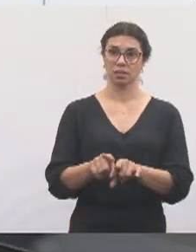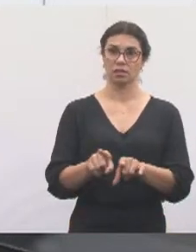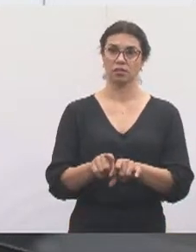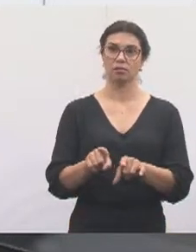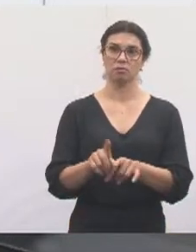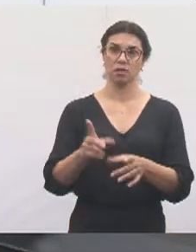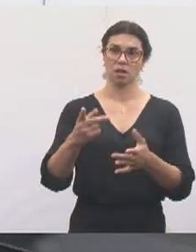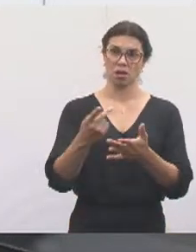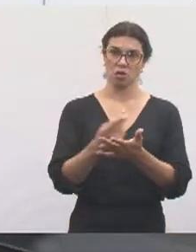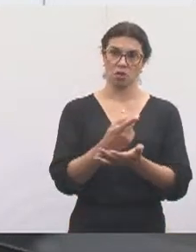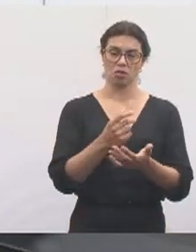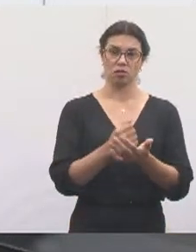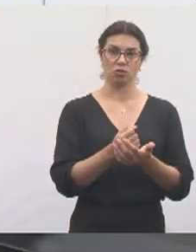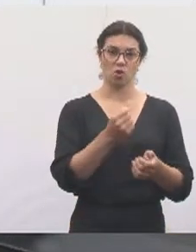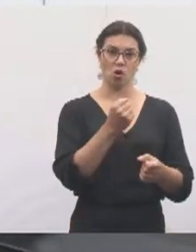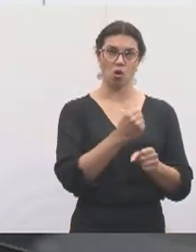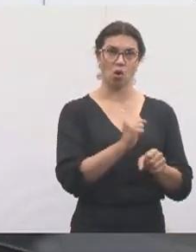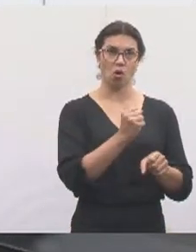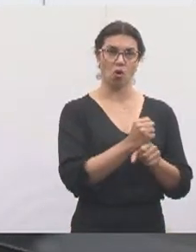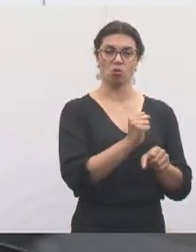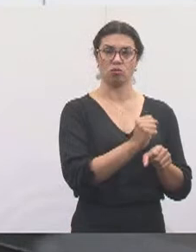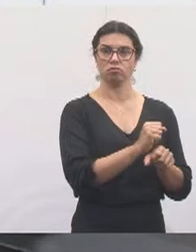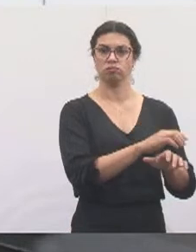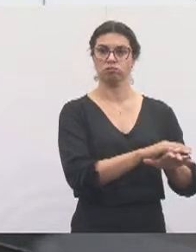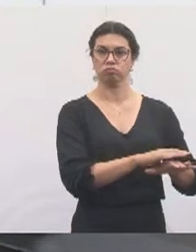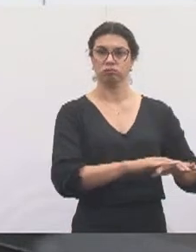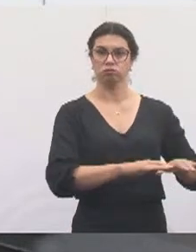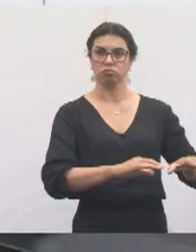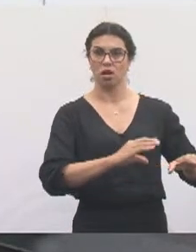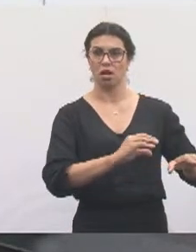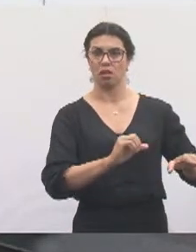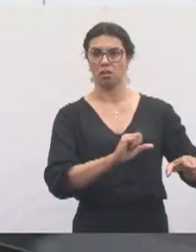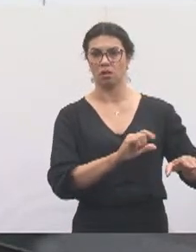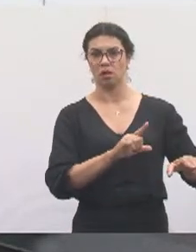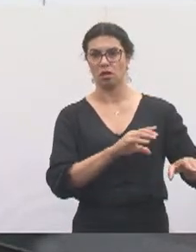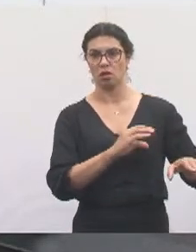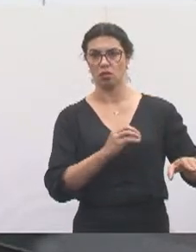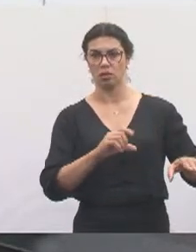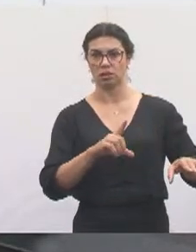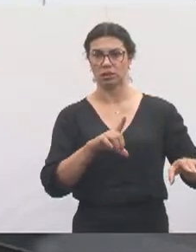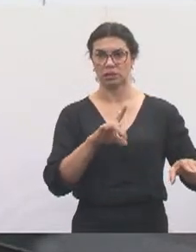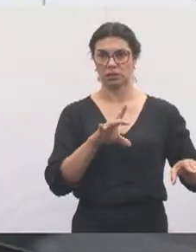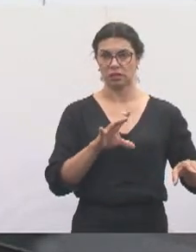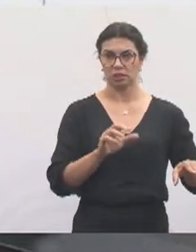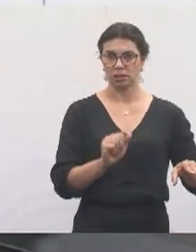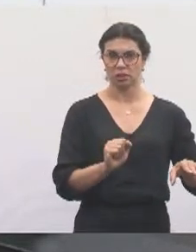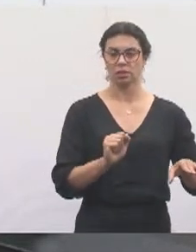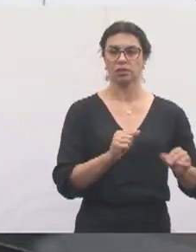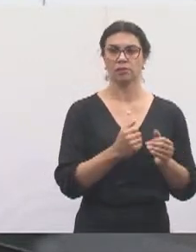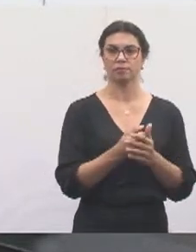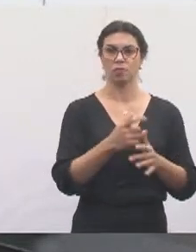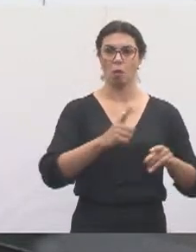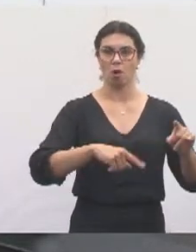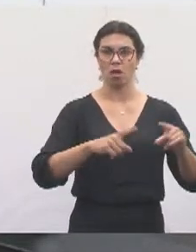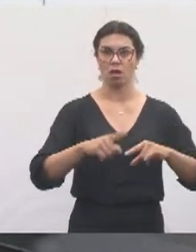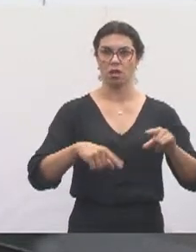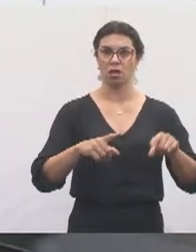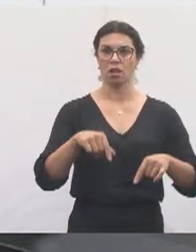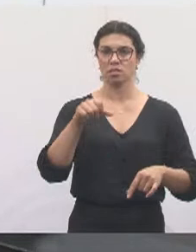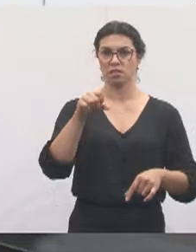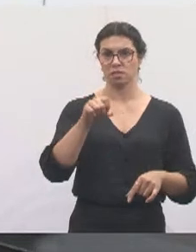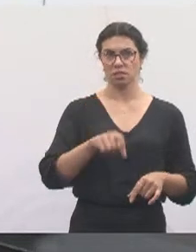reconstrução de calçadas no trecho compreendido pela erosão os materiais utilizados da contenção de erosão foram